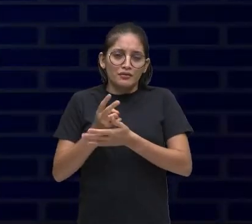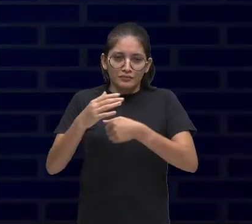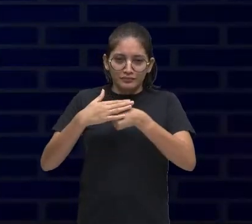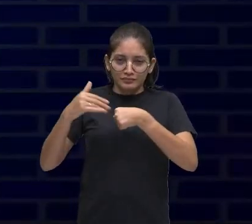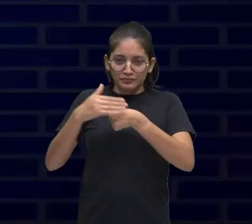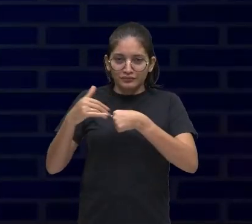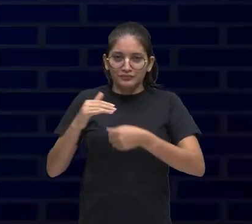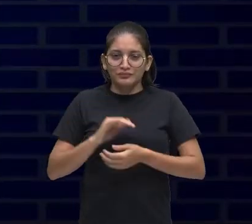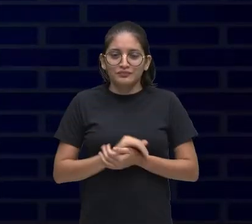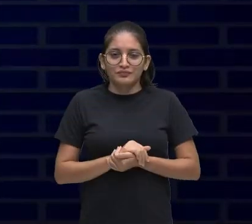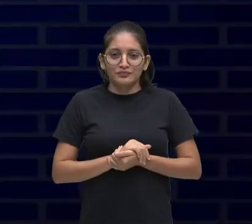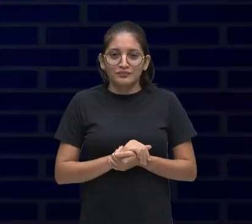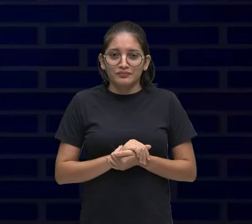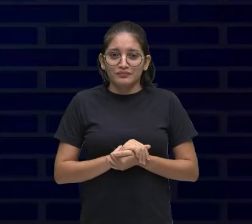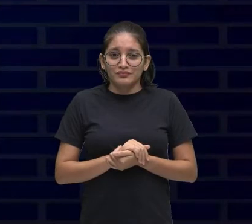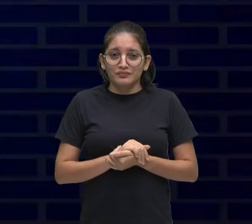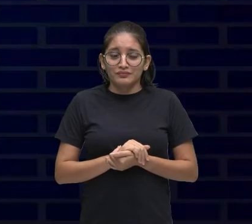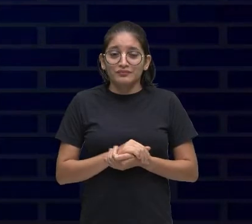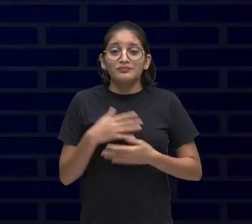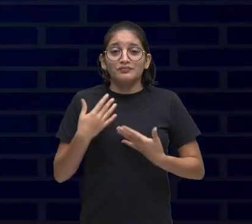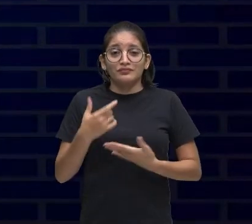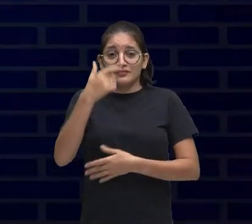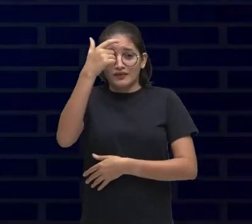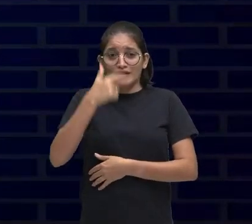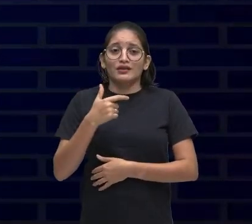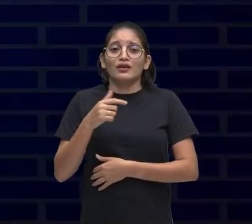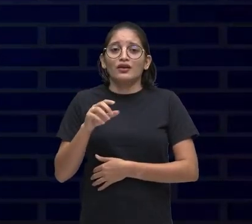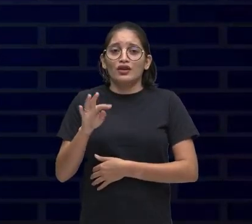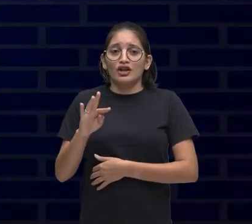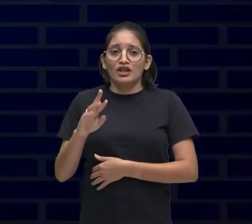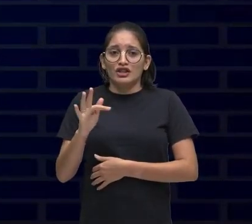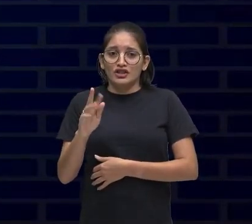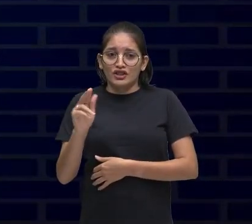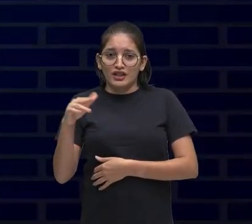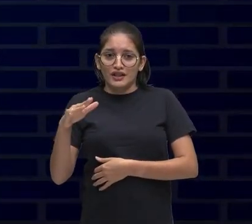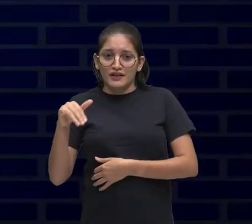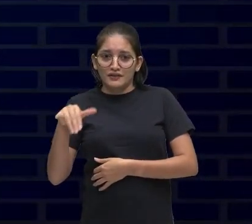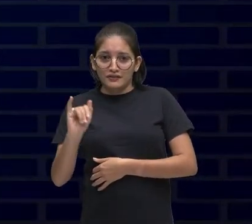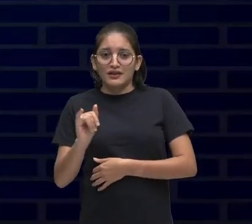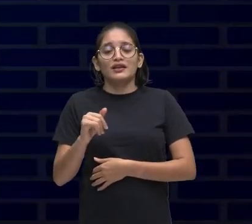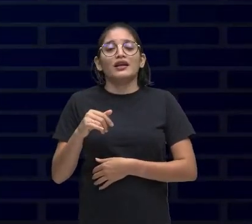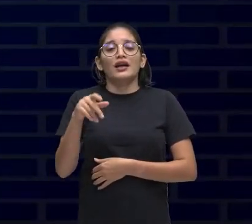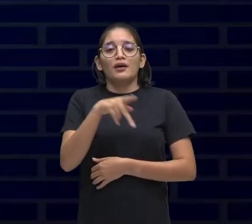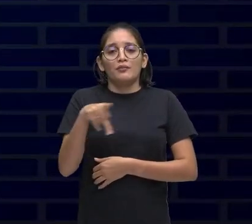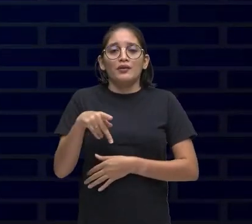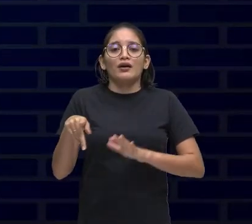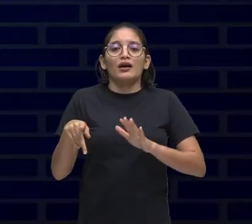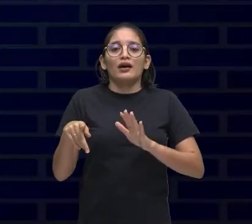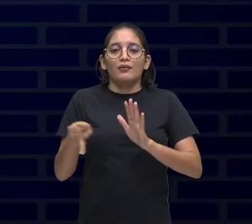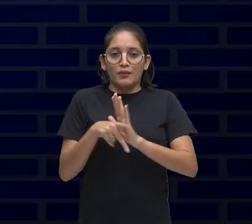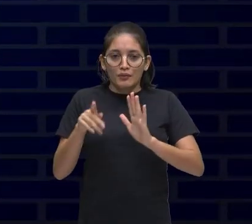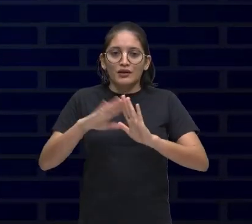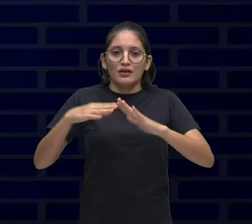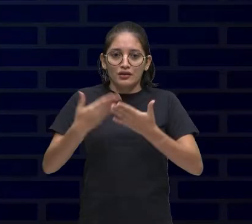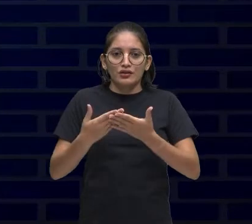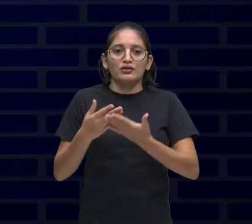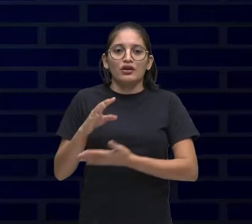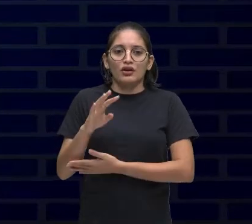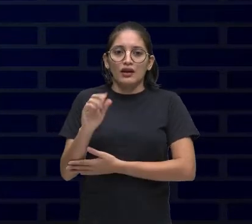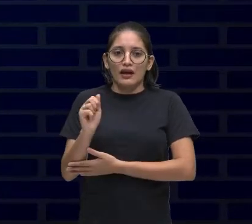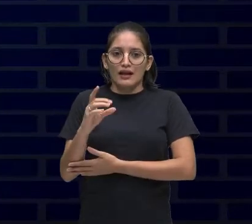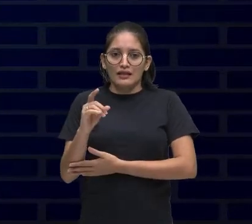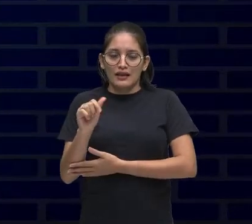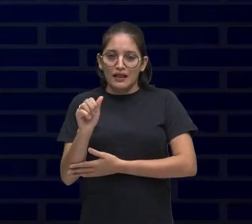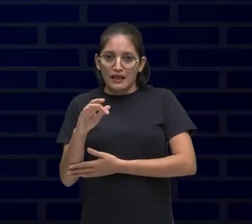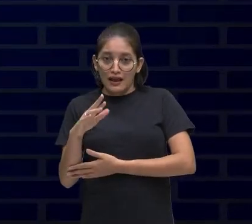Eu sou a aluna Tifone Lohana Mendes Pinto, da 3ª série da Escola Estadual Professora Adelaide Tavares de Macedo. O professor é importante para